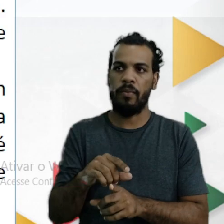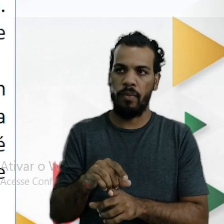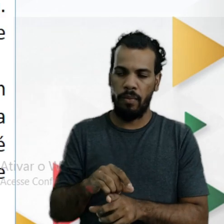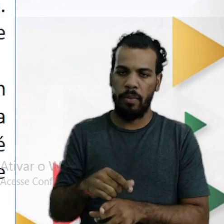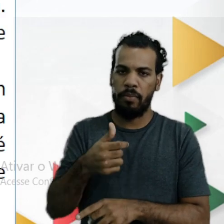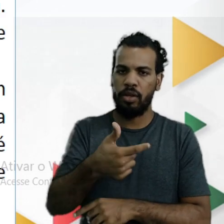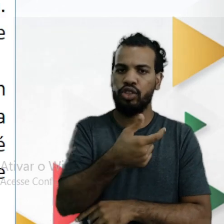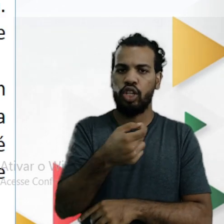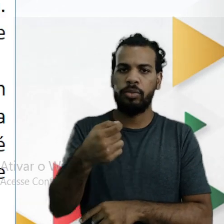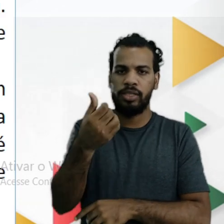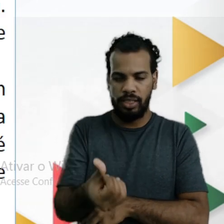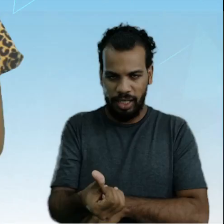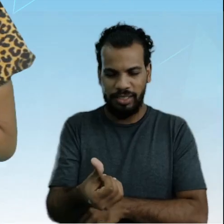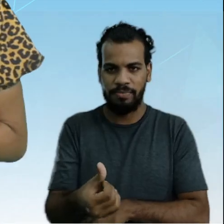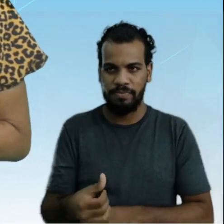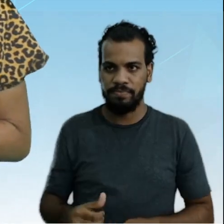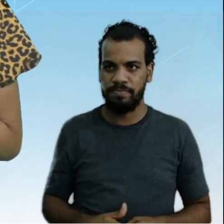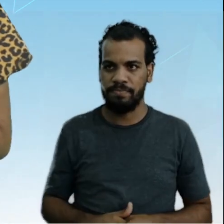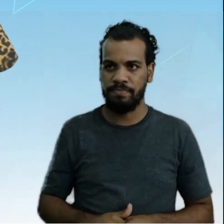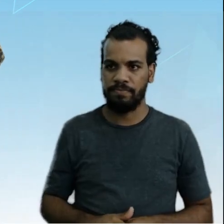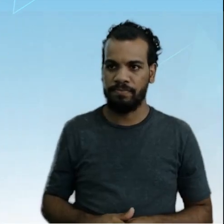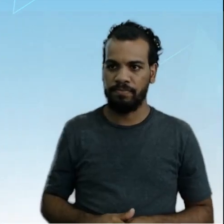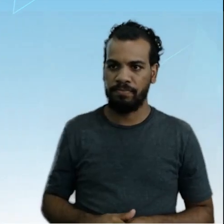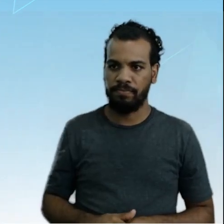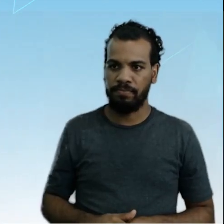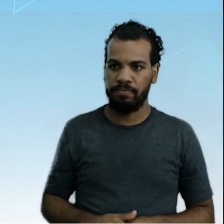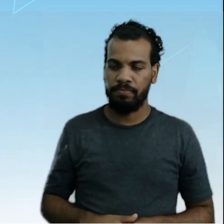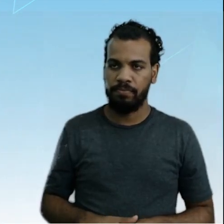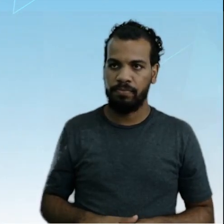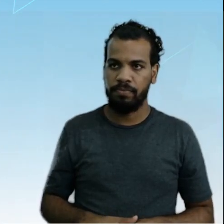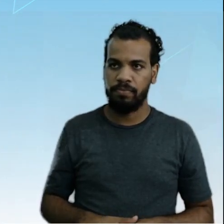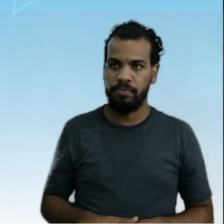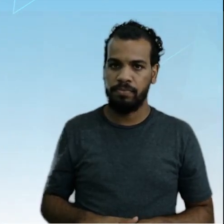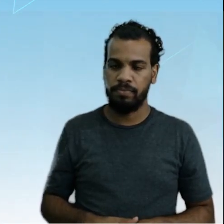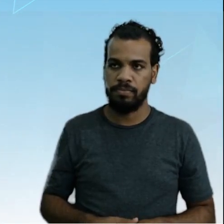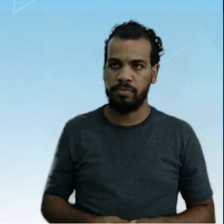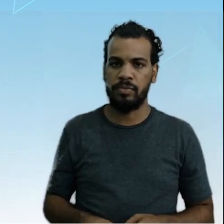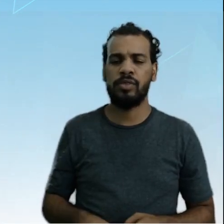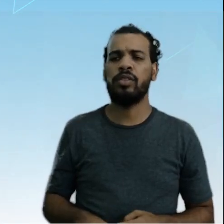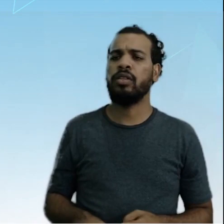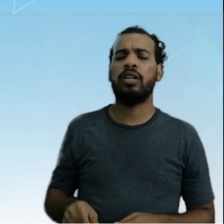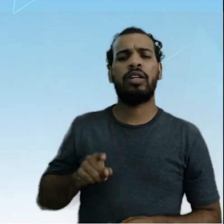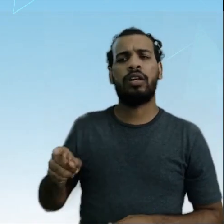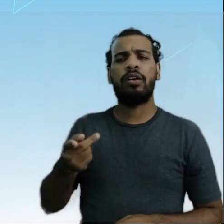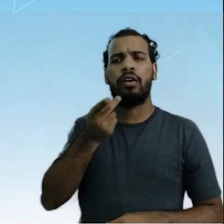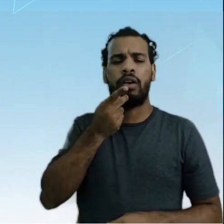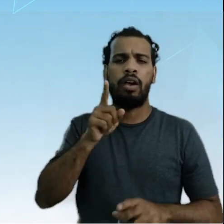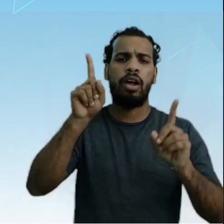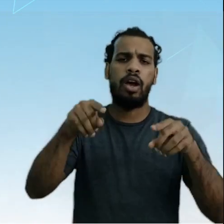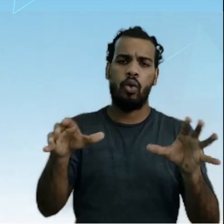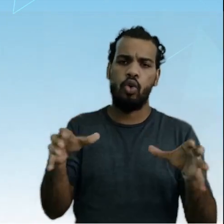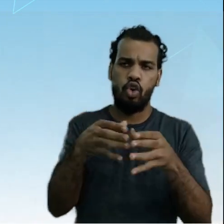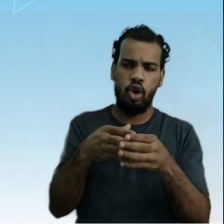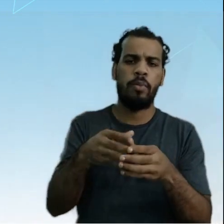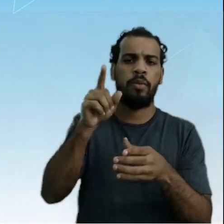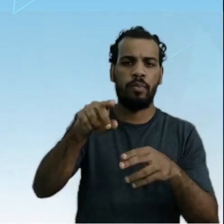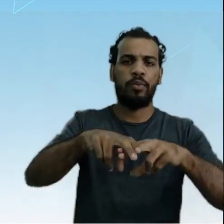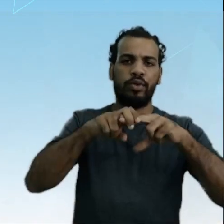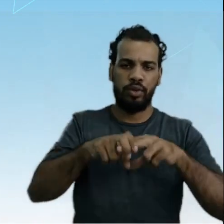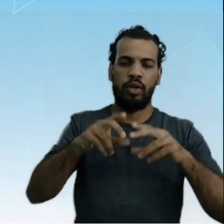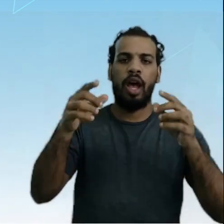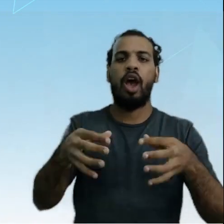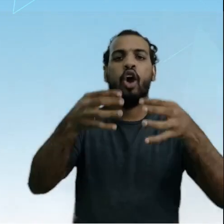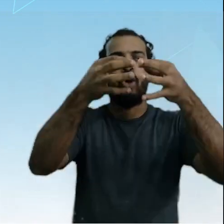de 2006. Lembrando sempre, ratificando sempre essa questão que nós falamos, né? É um grupo, por isso que é Cordel